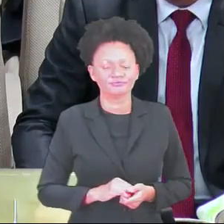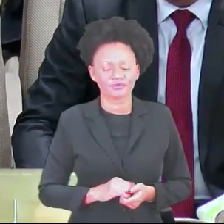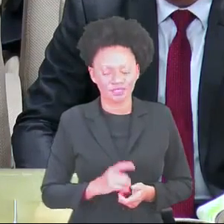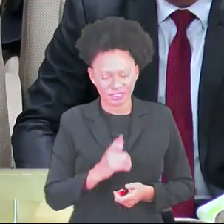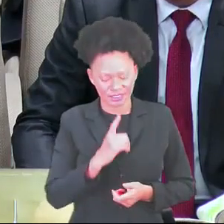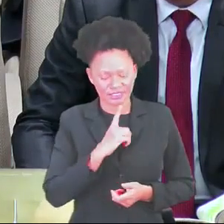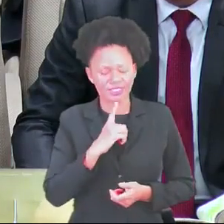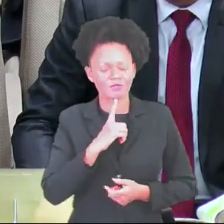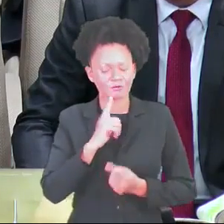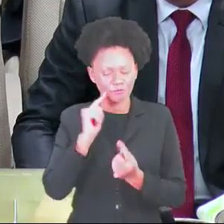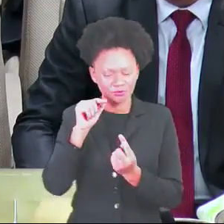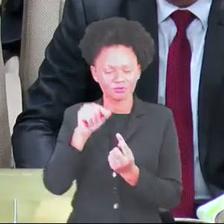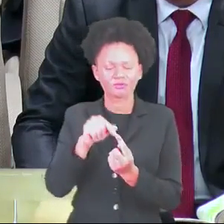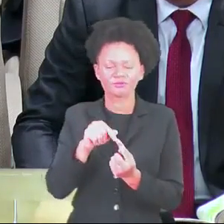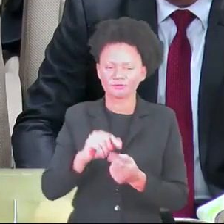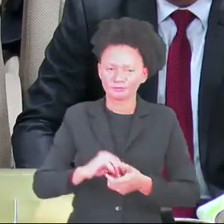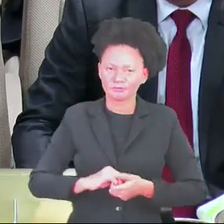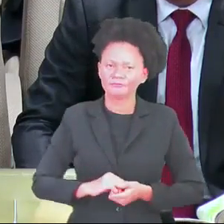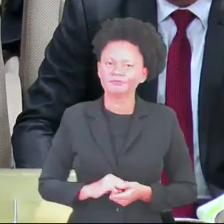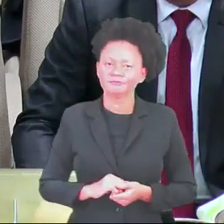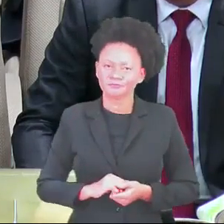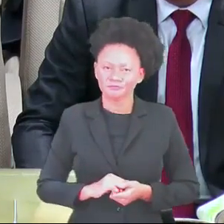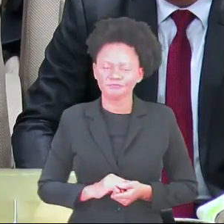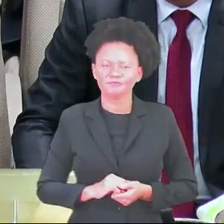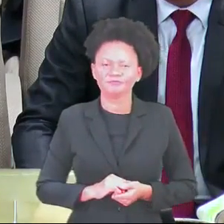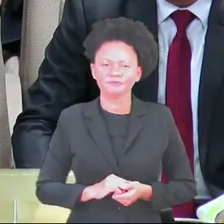Existe um propósito.